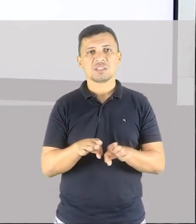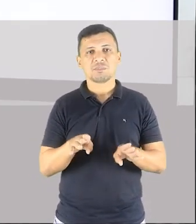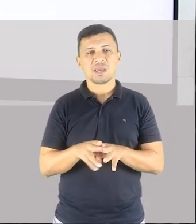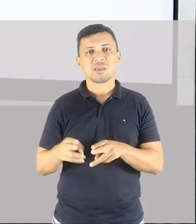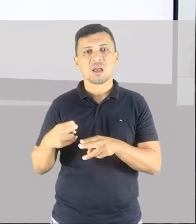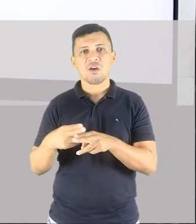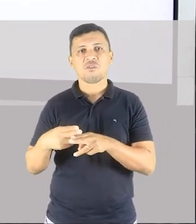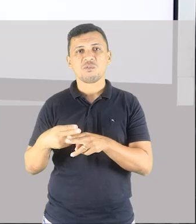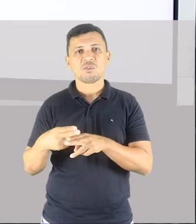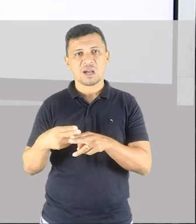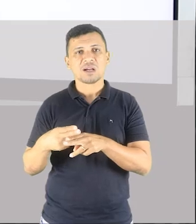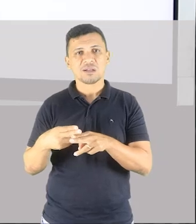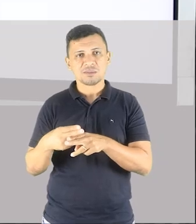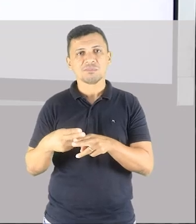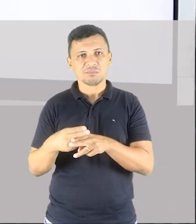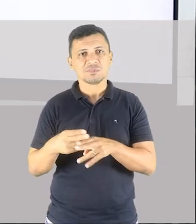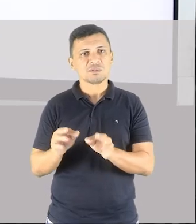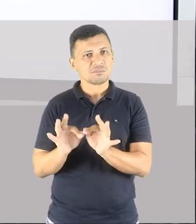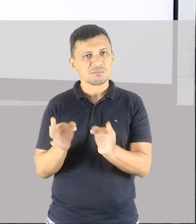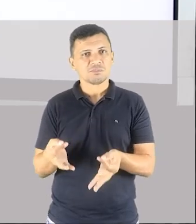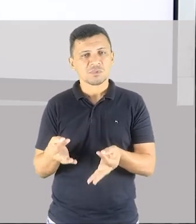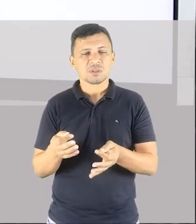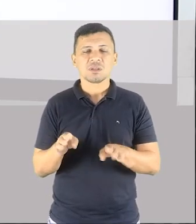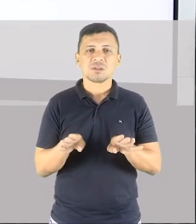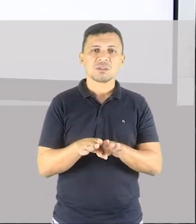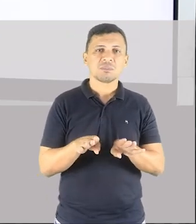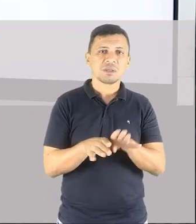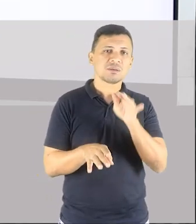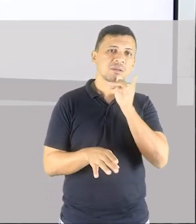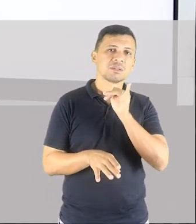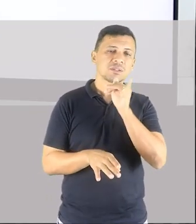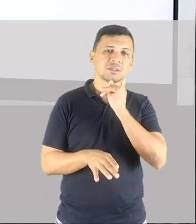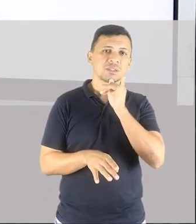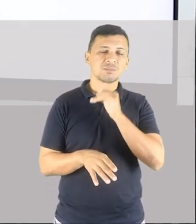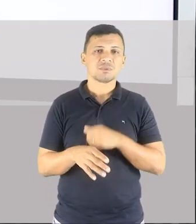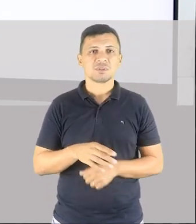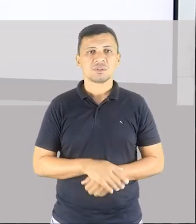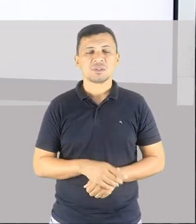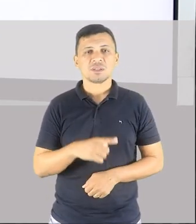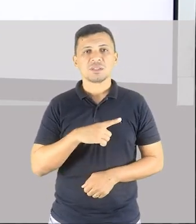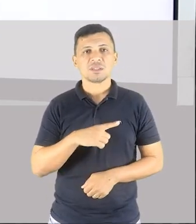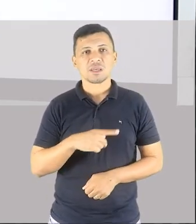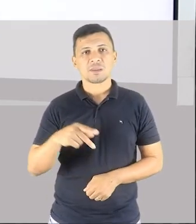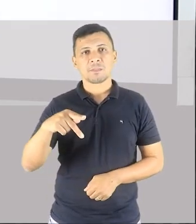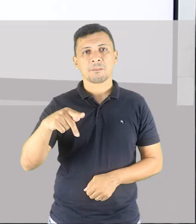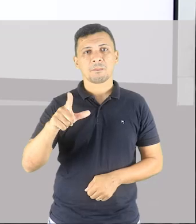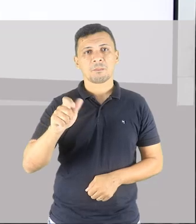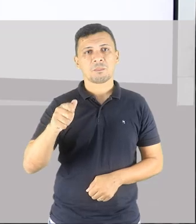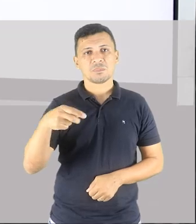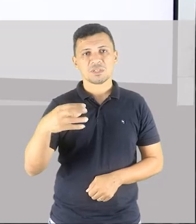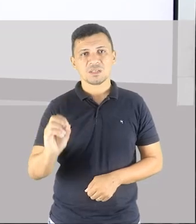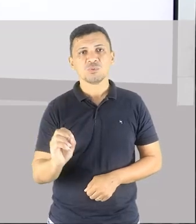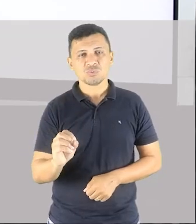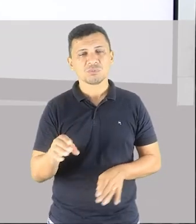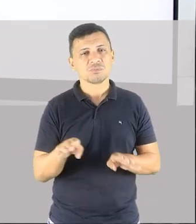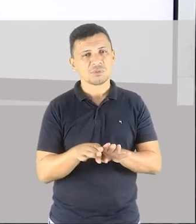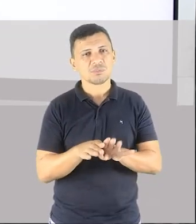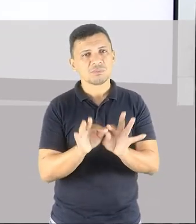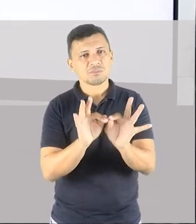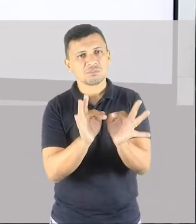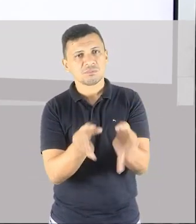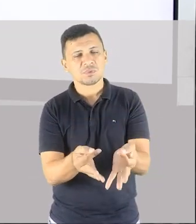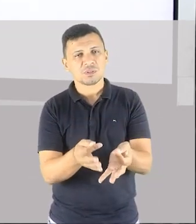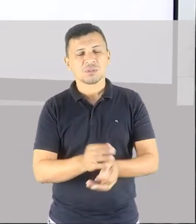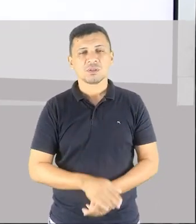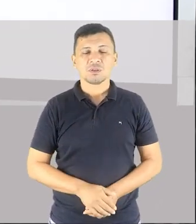por exemplo, são máquinas simples. Outro exemplo, nós temos os planos inclinados, também são máquinas simples. Só que o